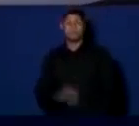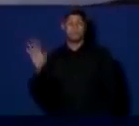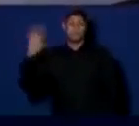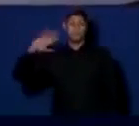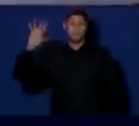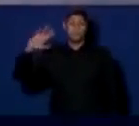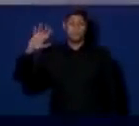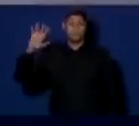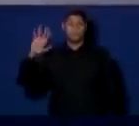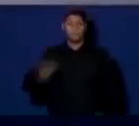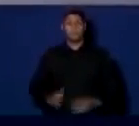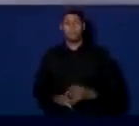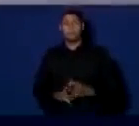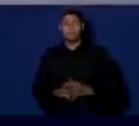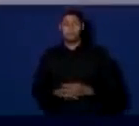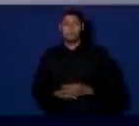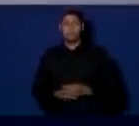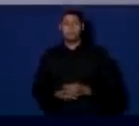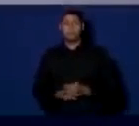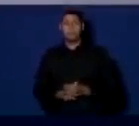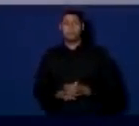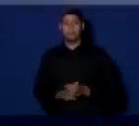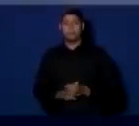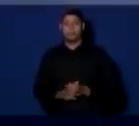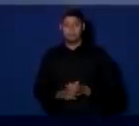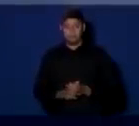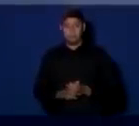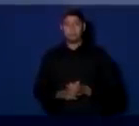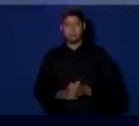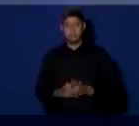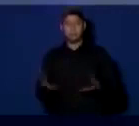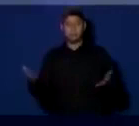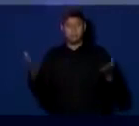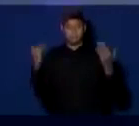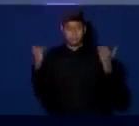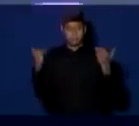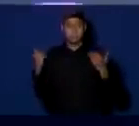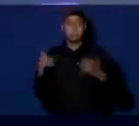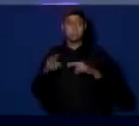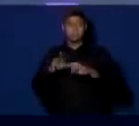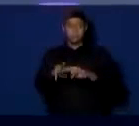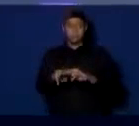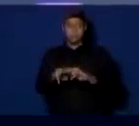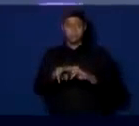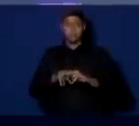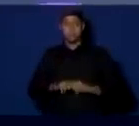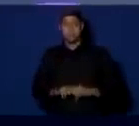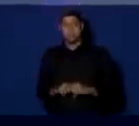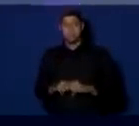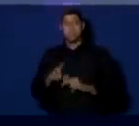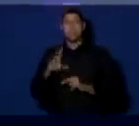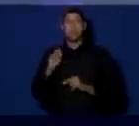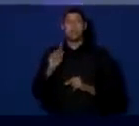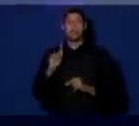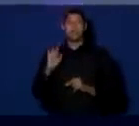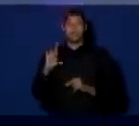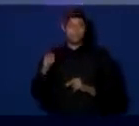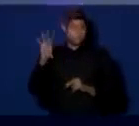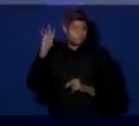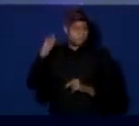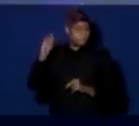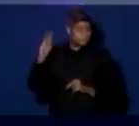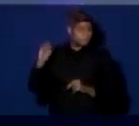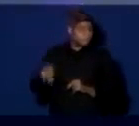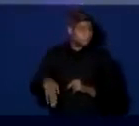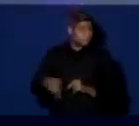Opa! Bom, turma, vamos tomar nossos lugares? Rogério, está nos ouvindo